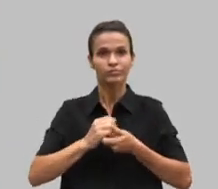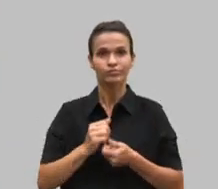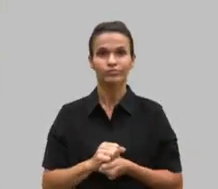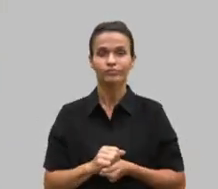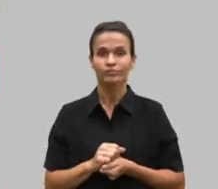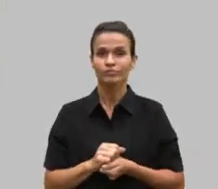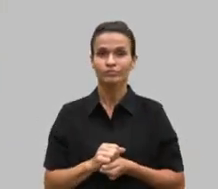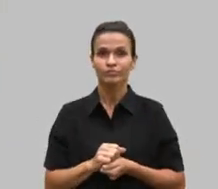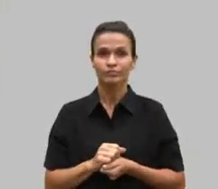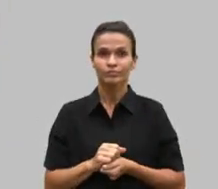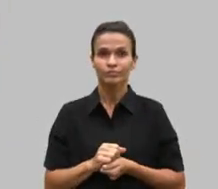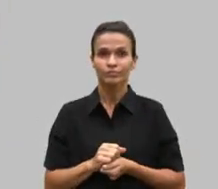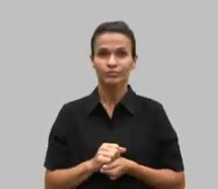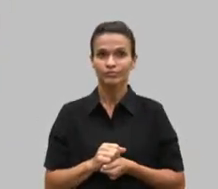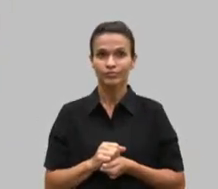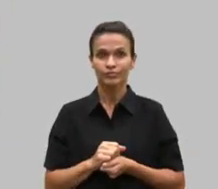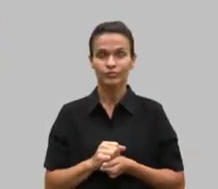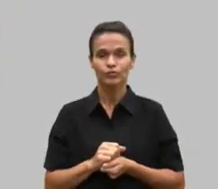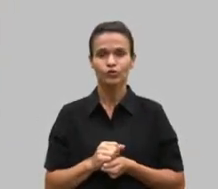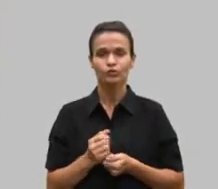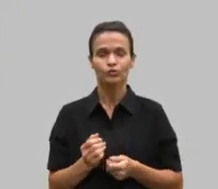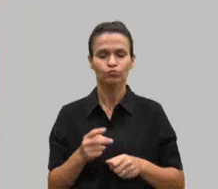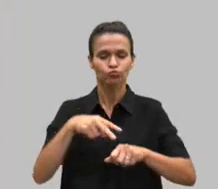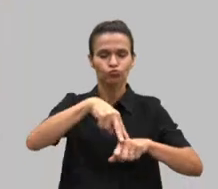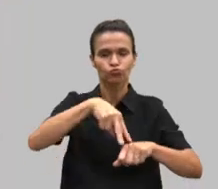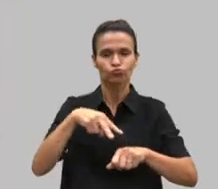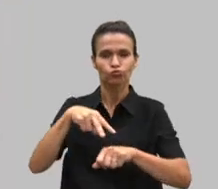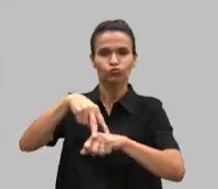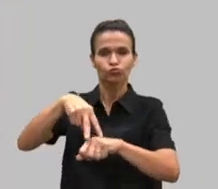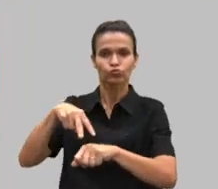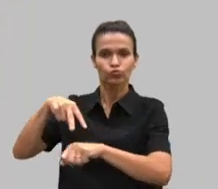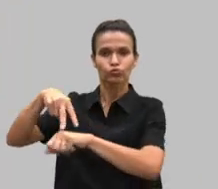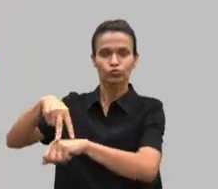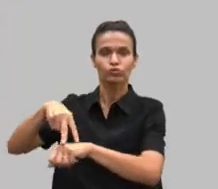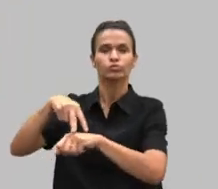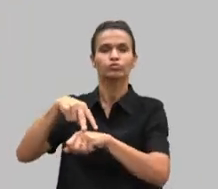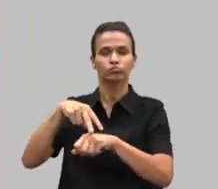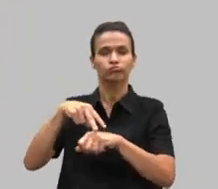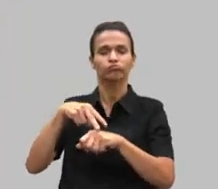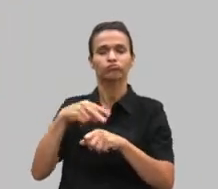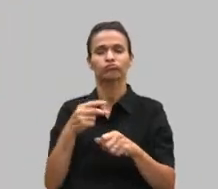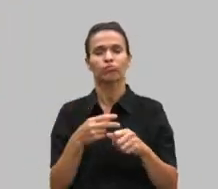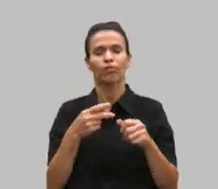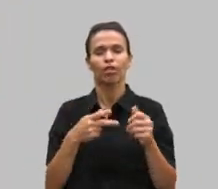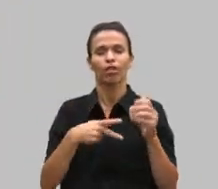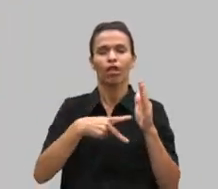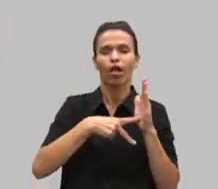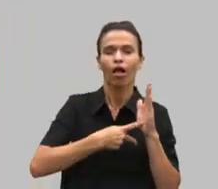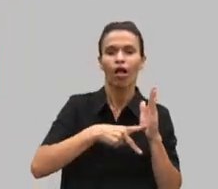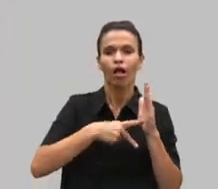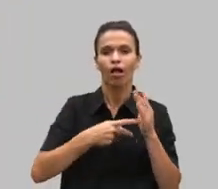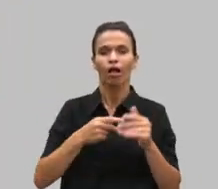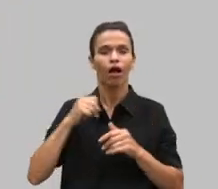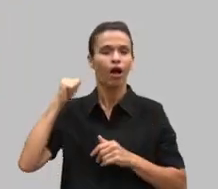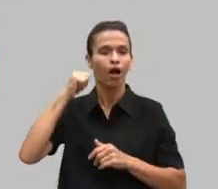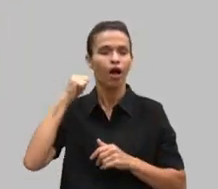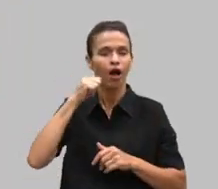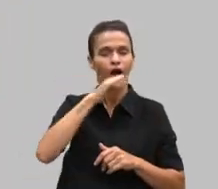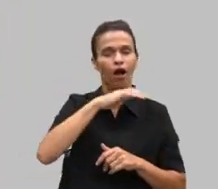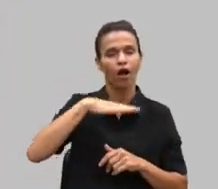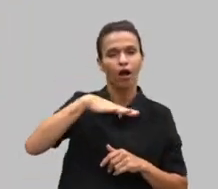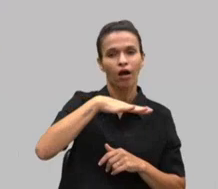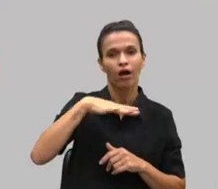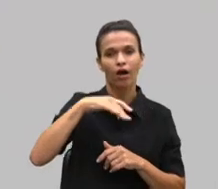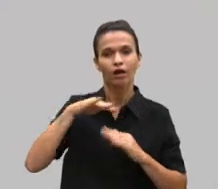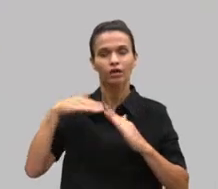política ocupem todos os espaços do sindicatos as câmaras municipais associações de bairro as escolas